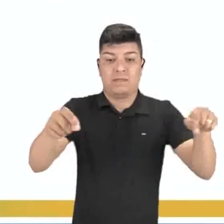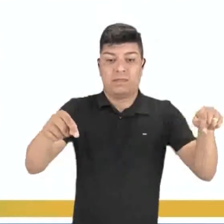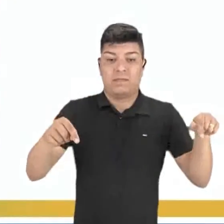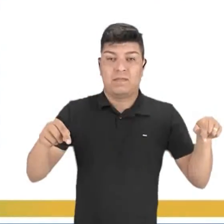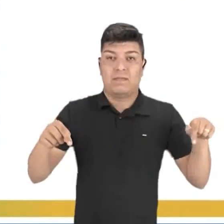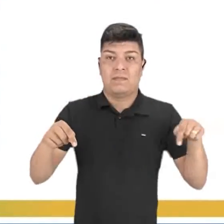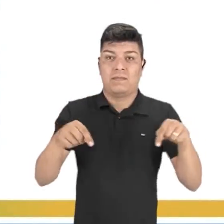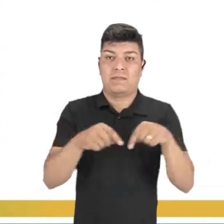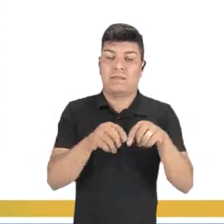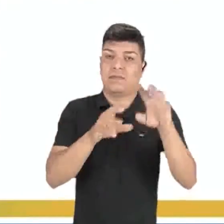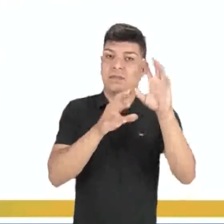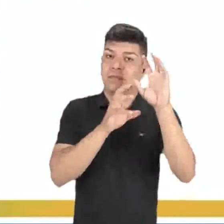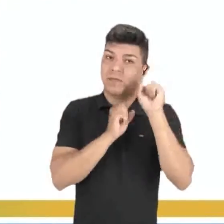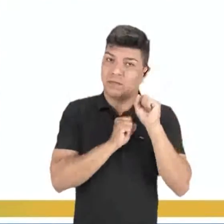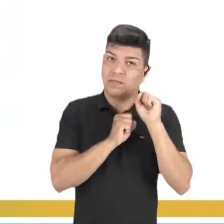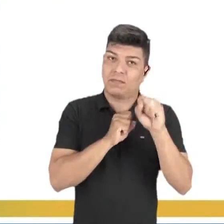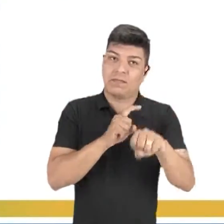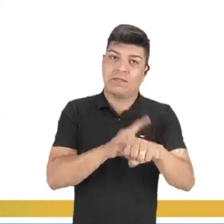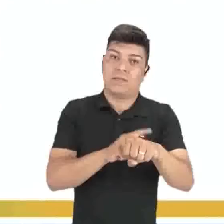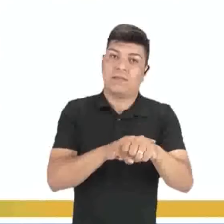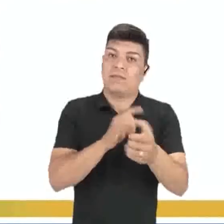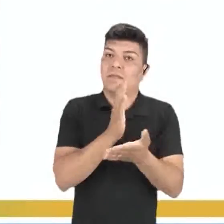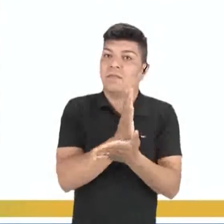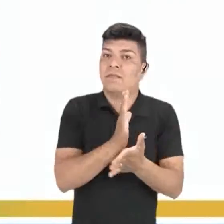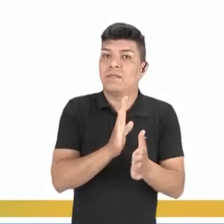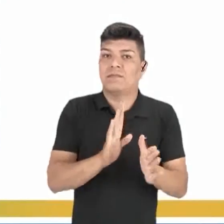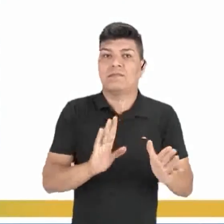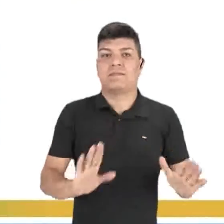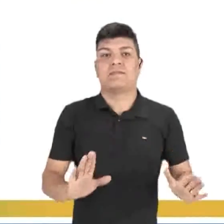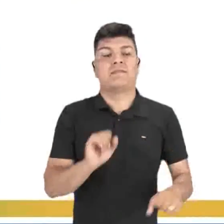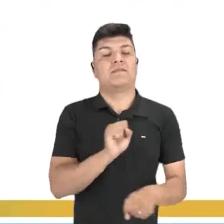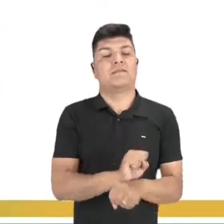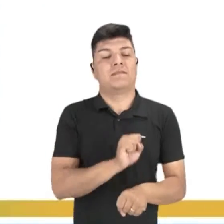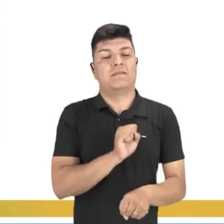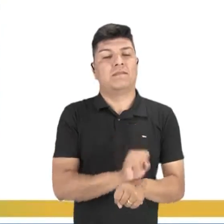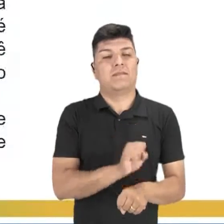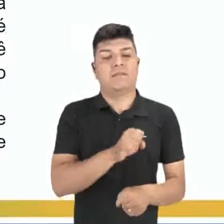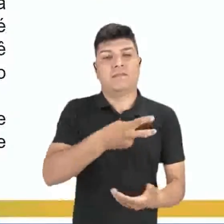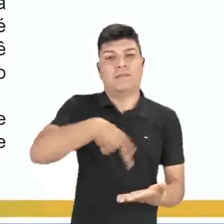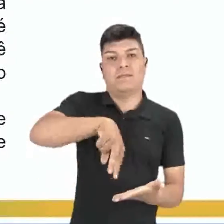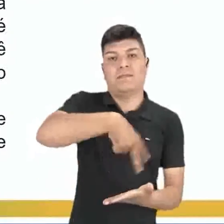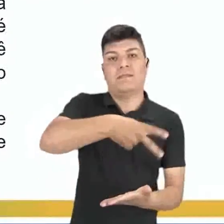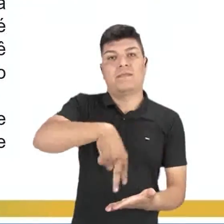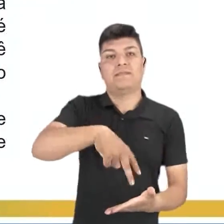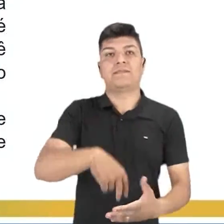acabou a obra e ficou esperando o baile.